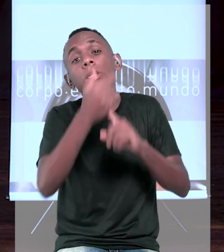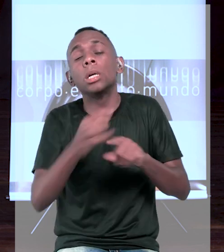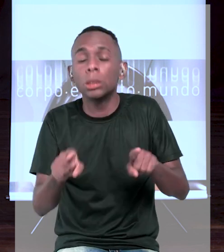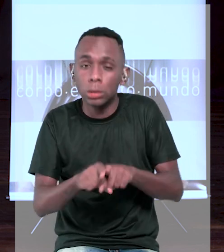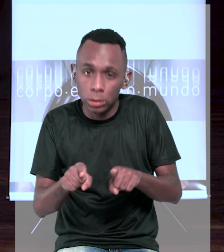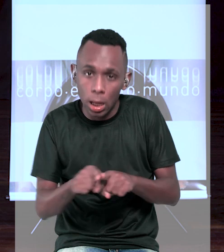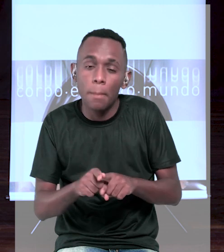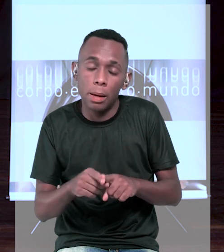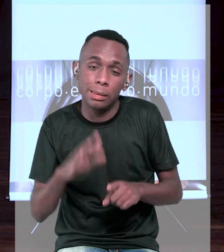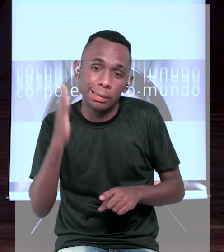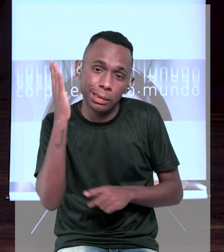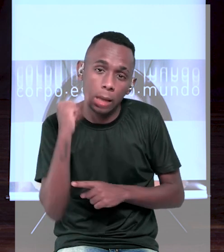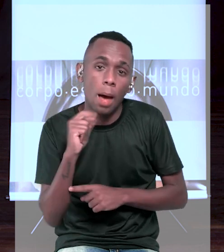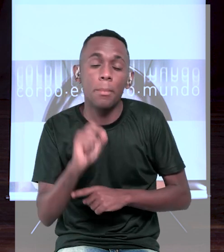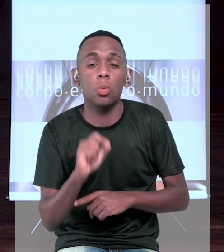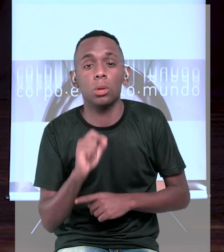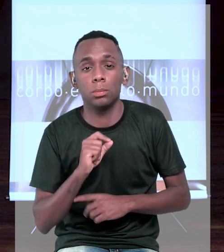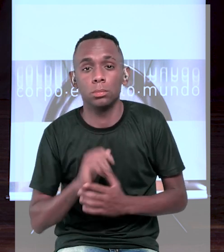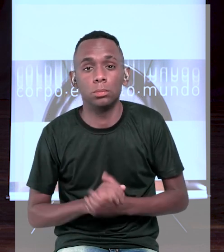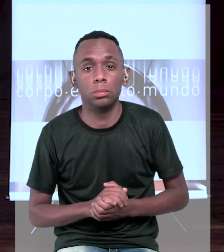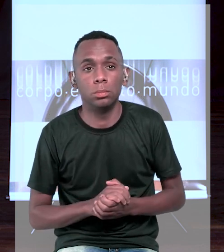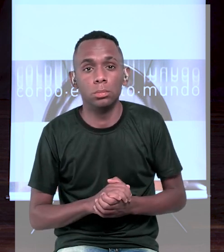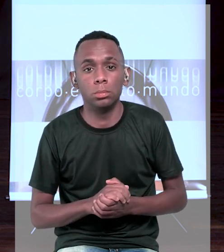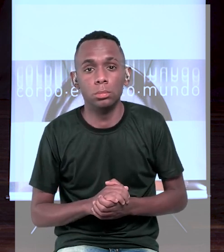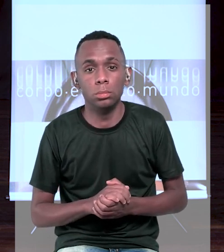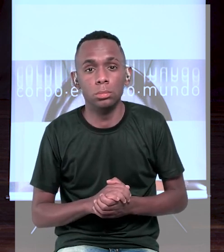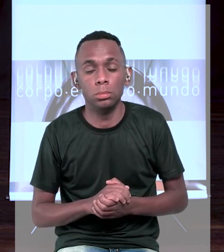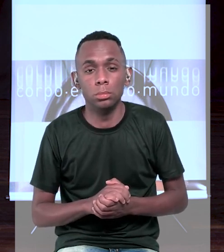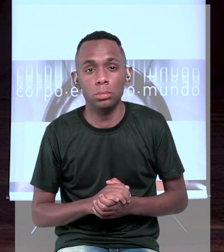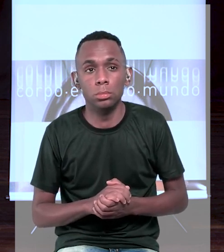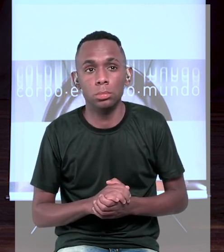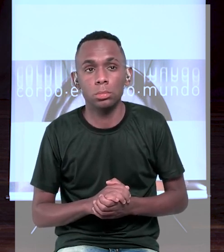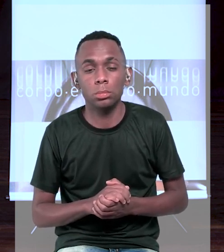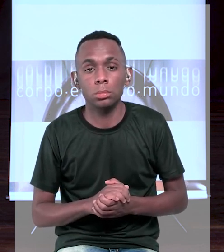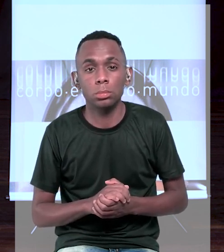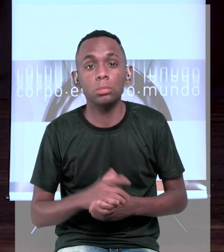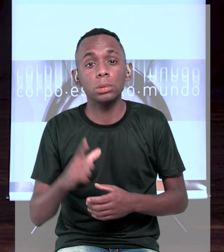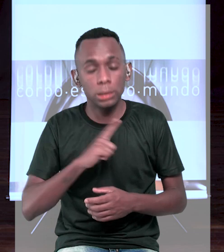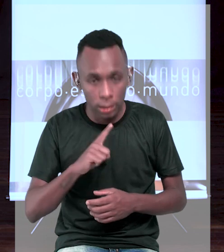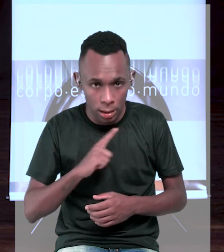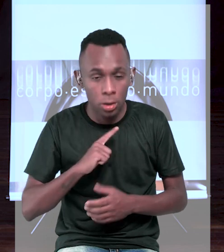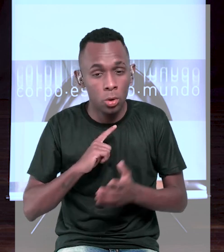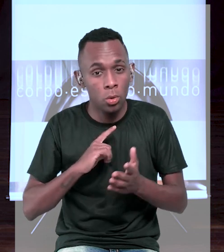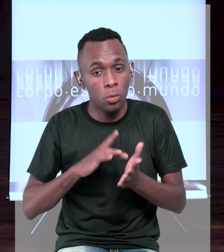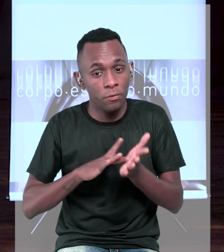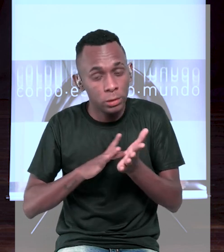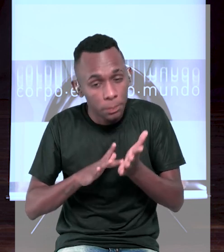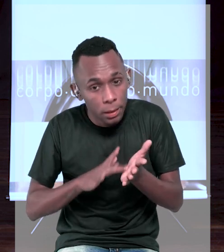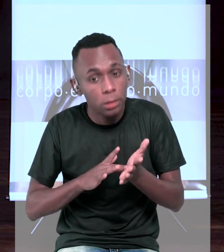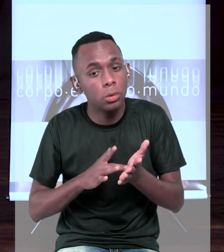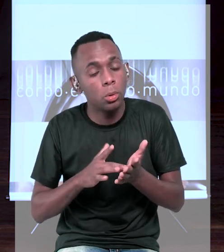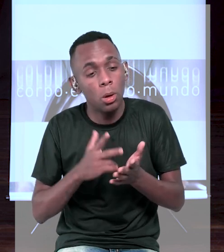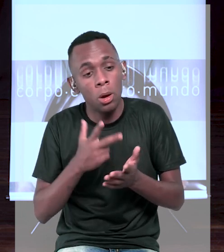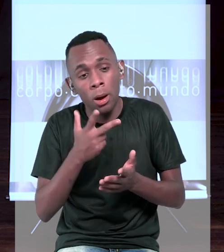reconhece que há aí uma simulação de inteligência